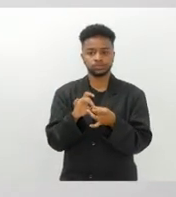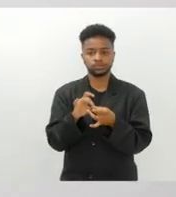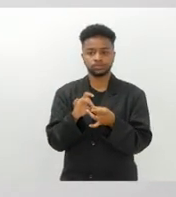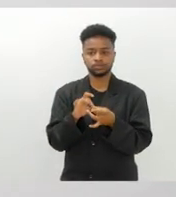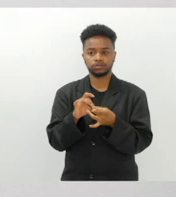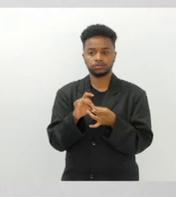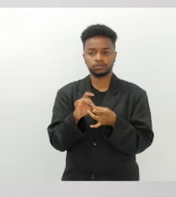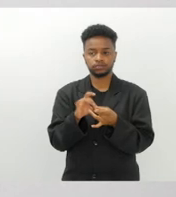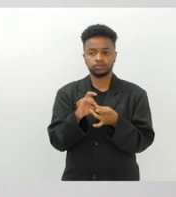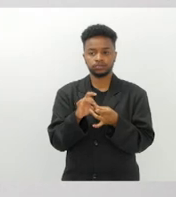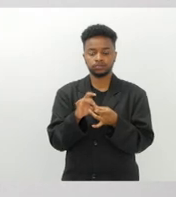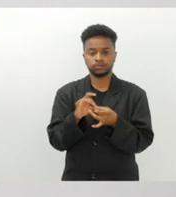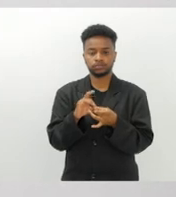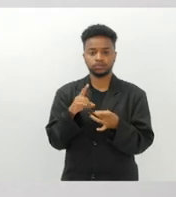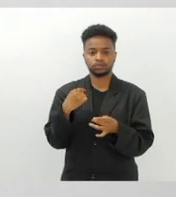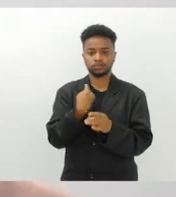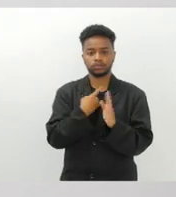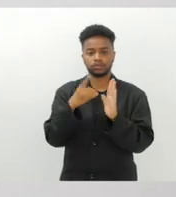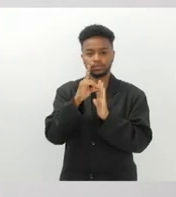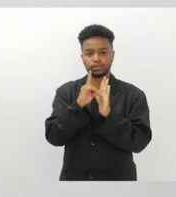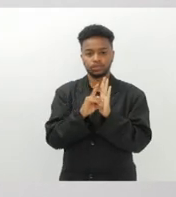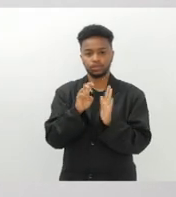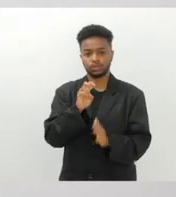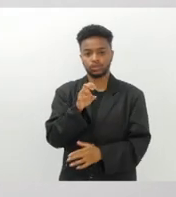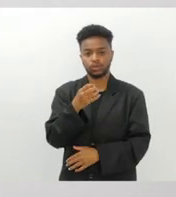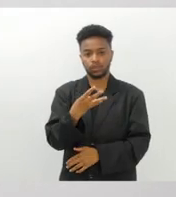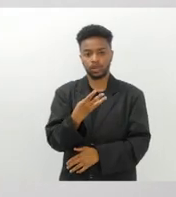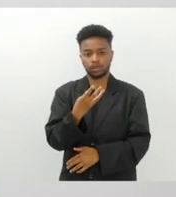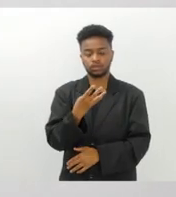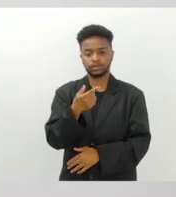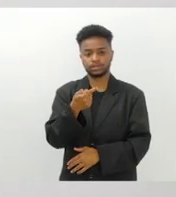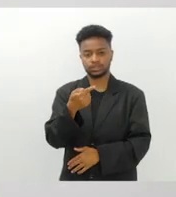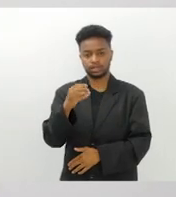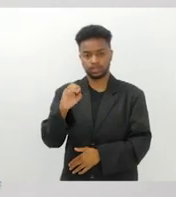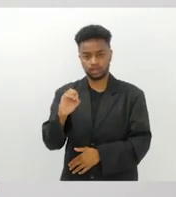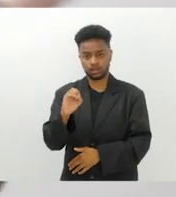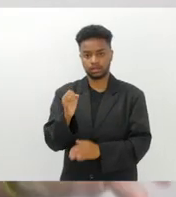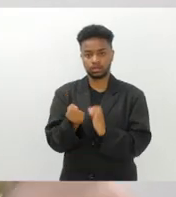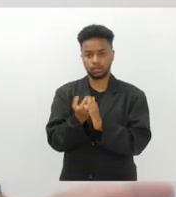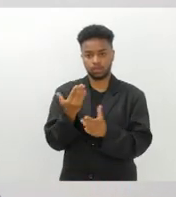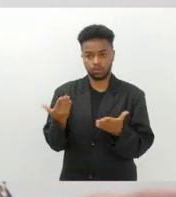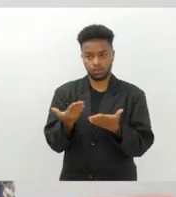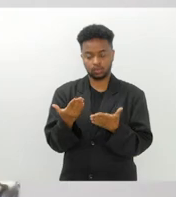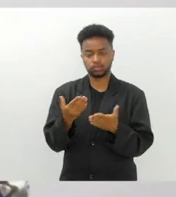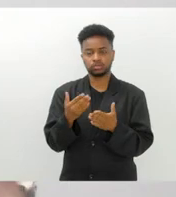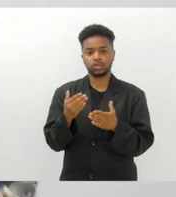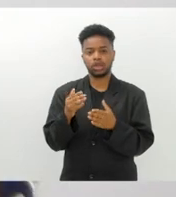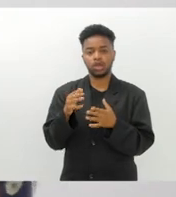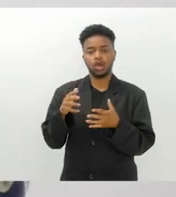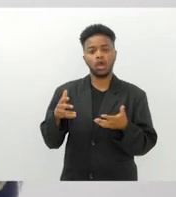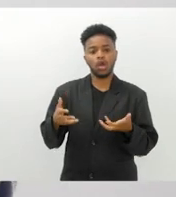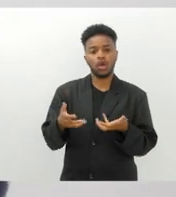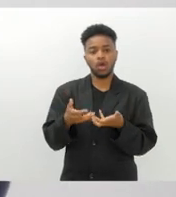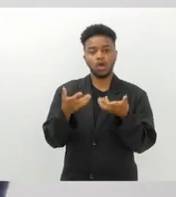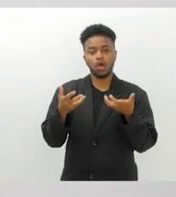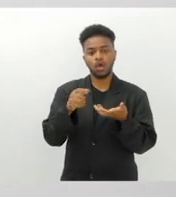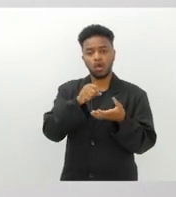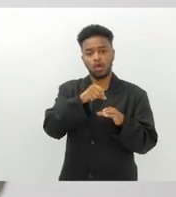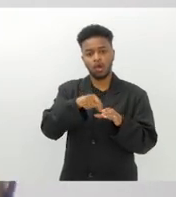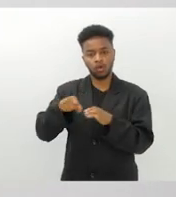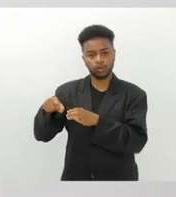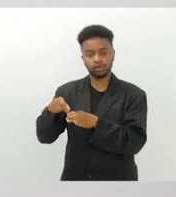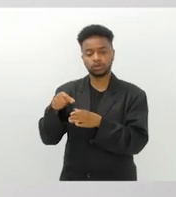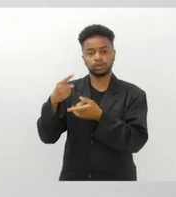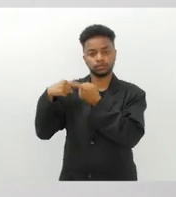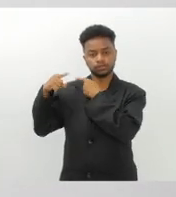do nosso decreto 54.070 deste ano, hortas ancestrais, justamente para distribuir